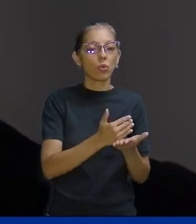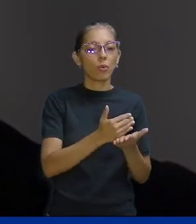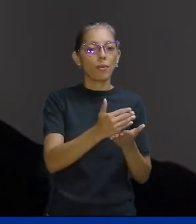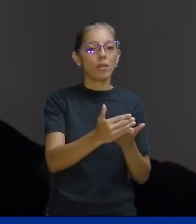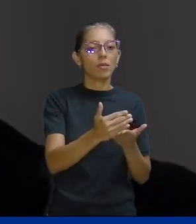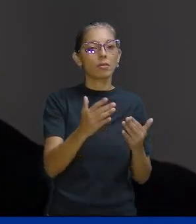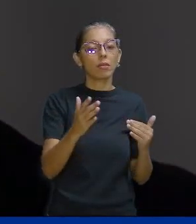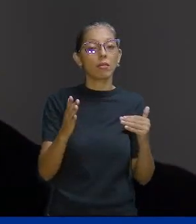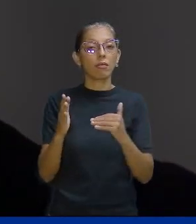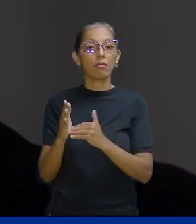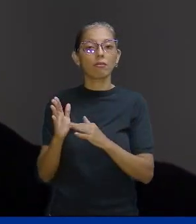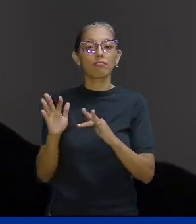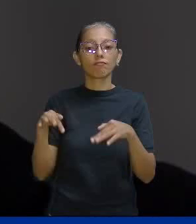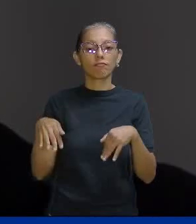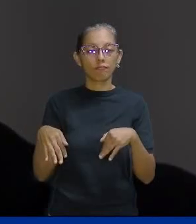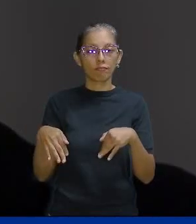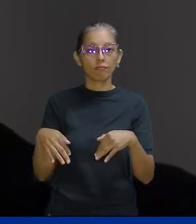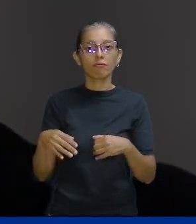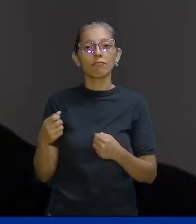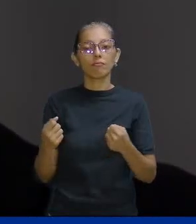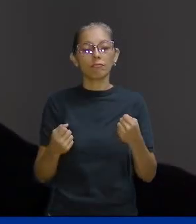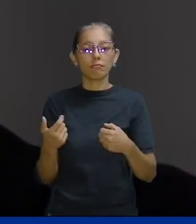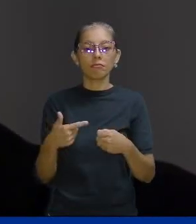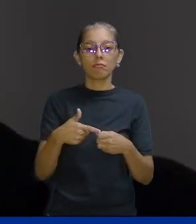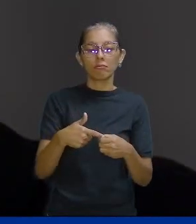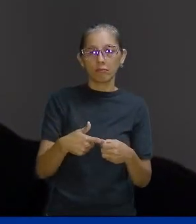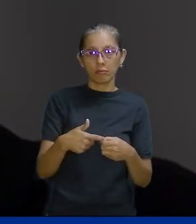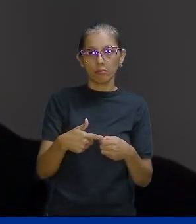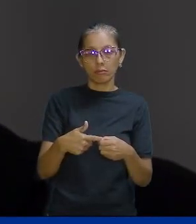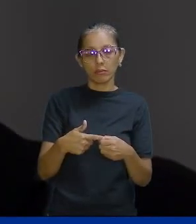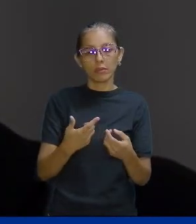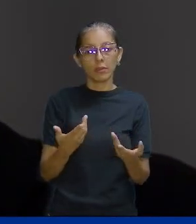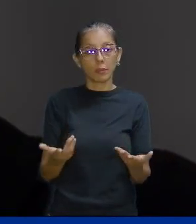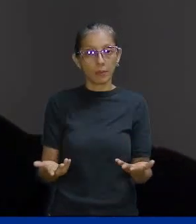de 9 de 2024, enquanto que na petição